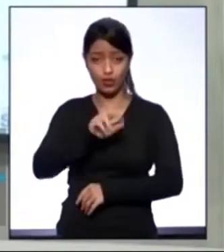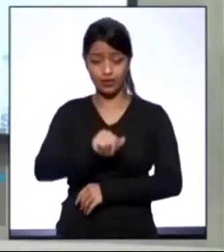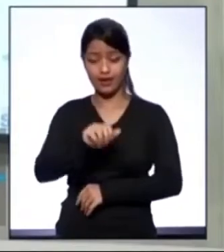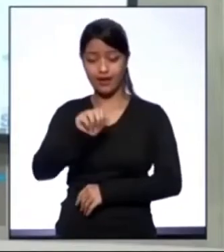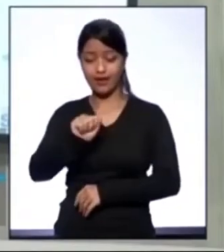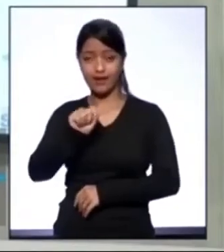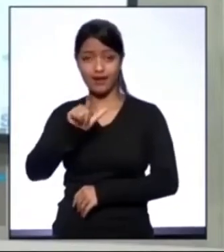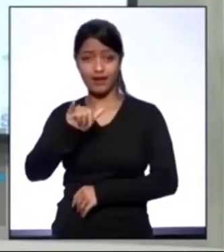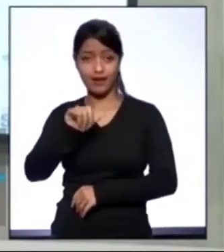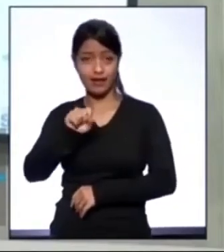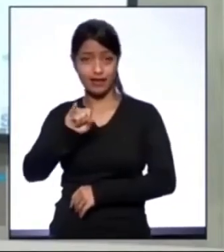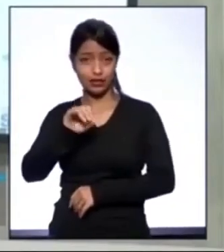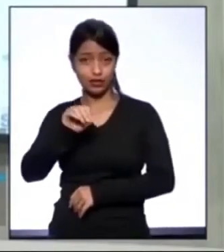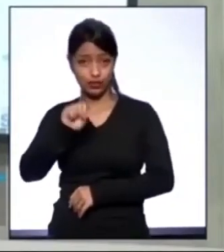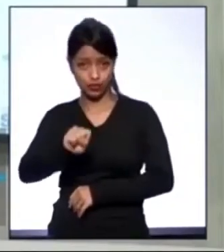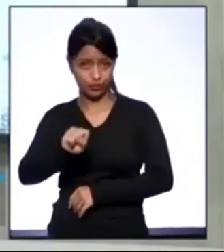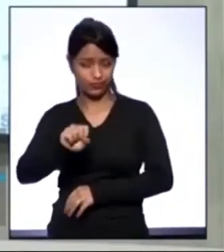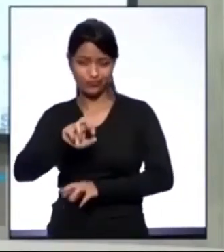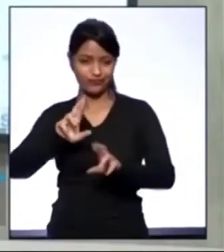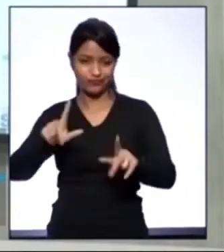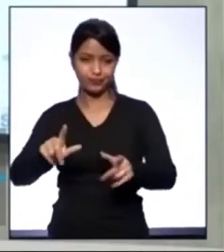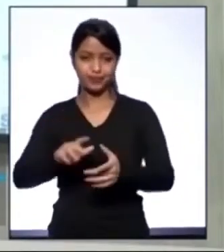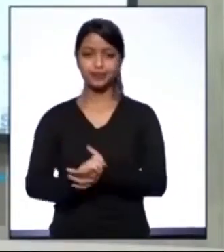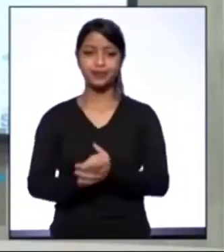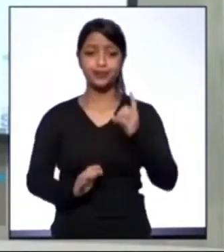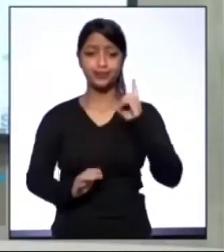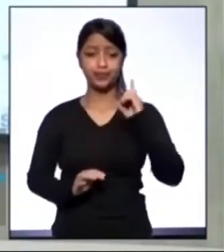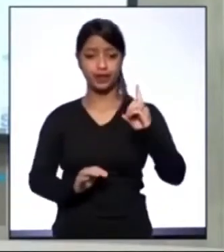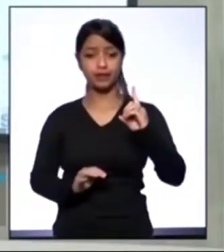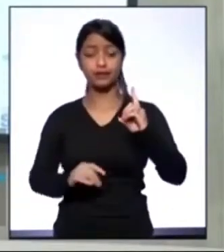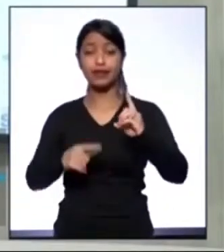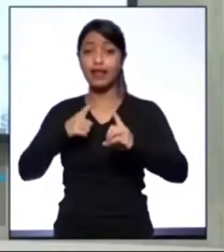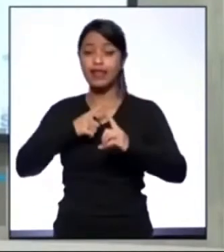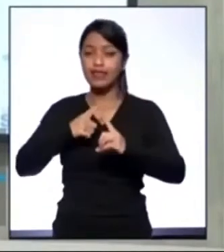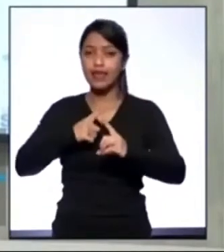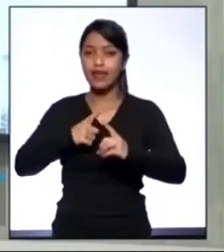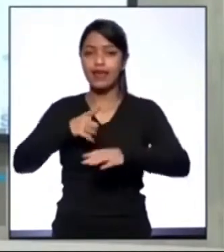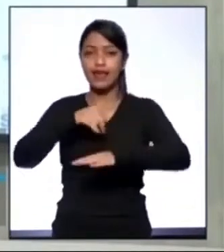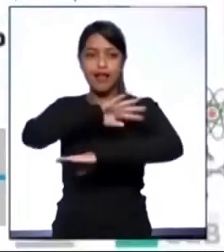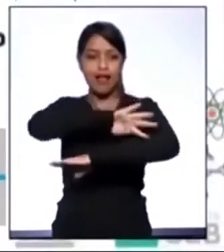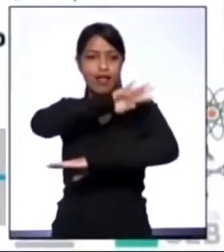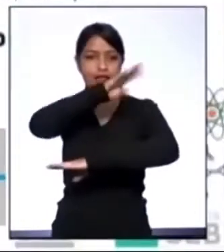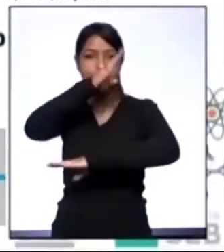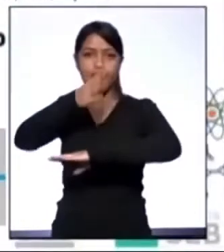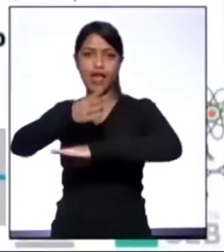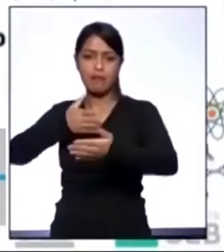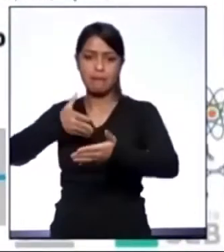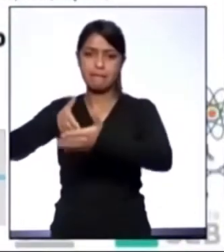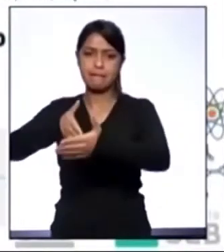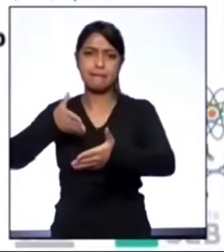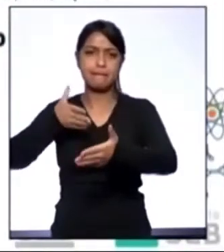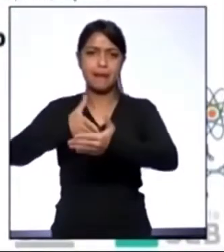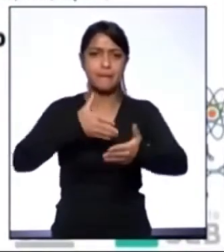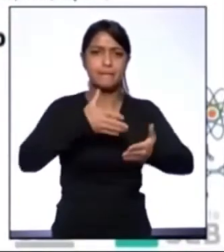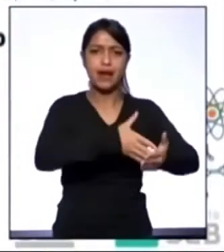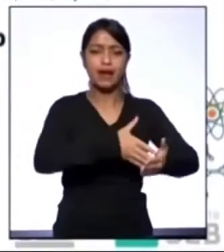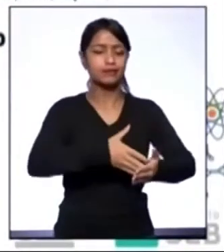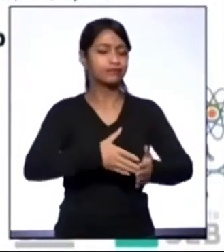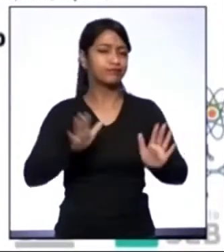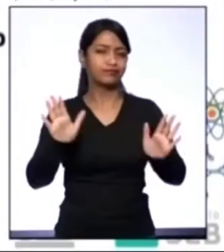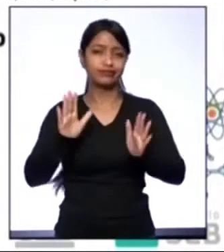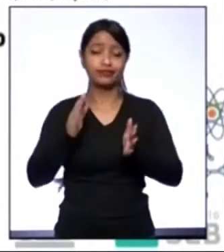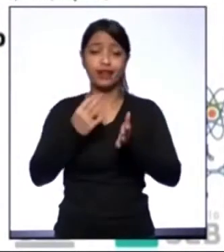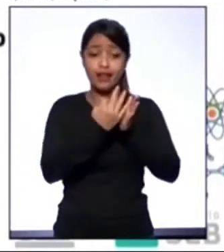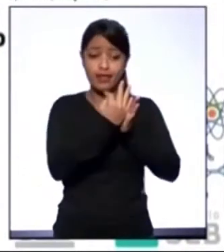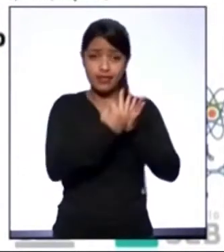médias. D. Existência de barreiras do relevo. O texto não fala sobre isso. O que o texto